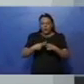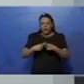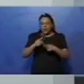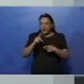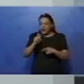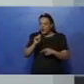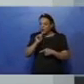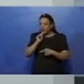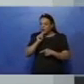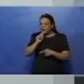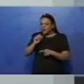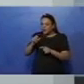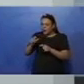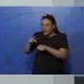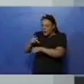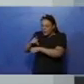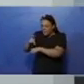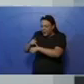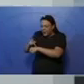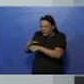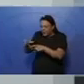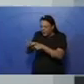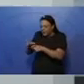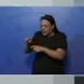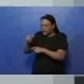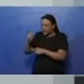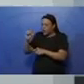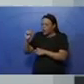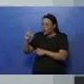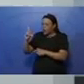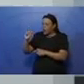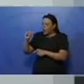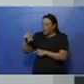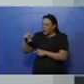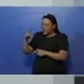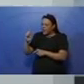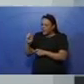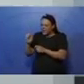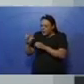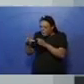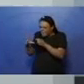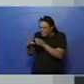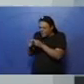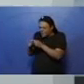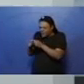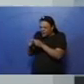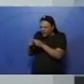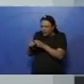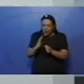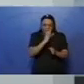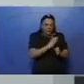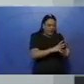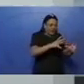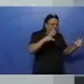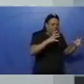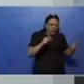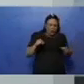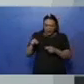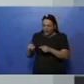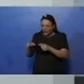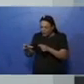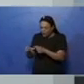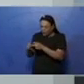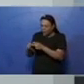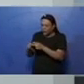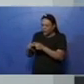Holanda é um país muito pequeno, muito menor que o Brasil. Porque lá é uma cultura muito diferente da nossa. Então, quando